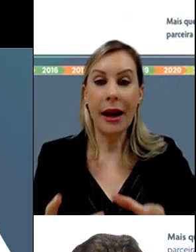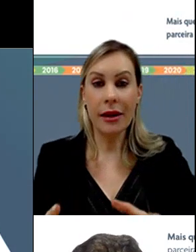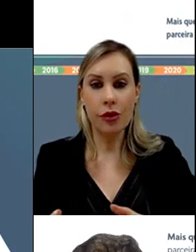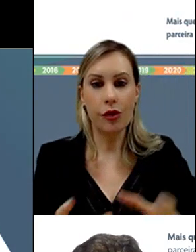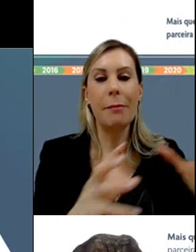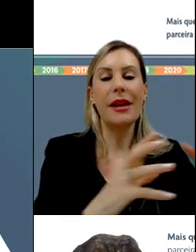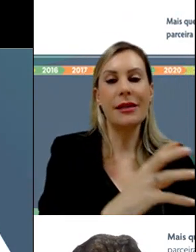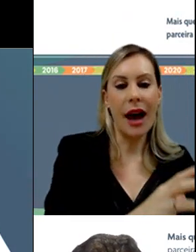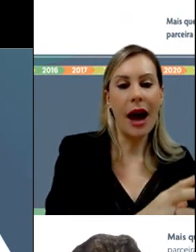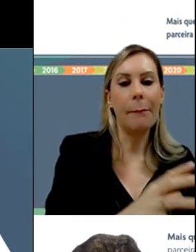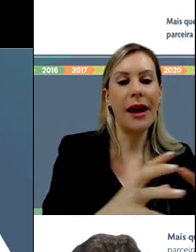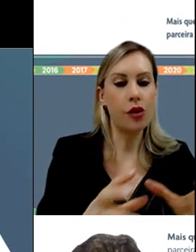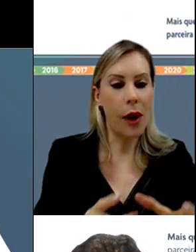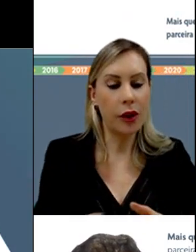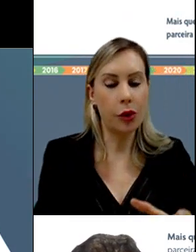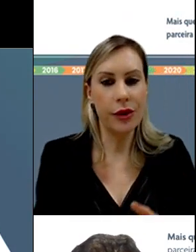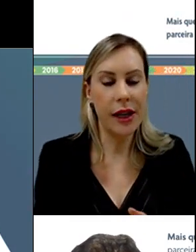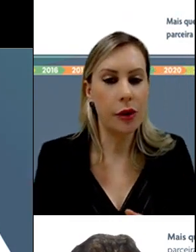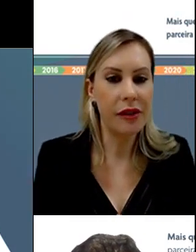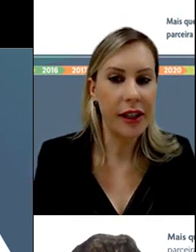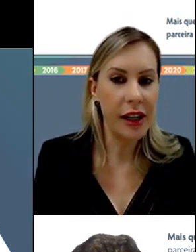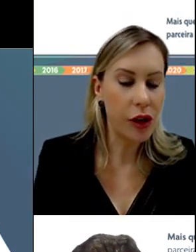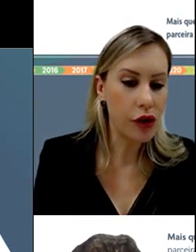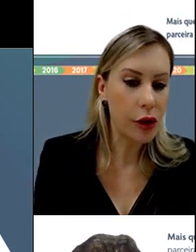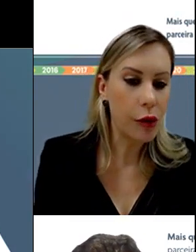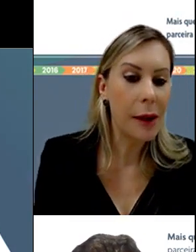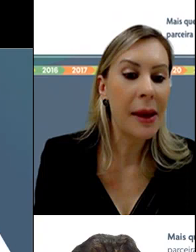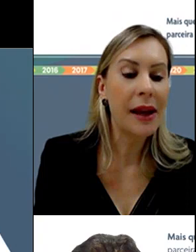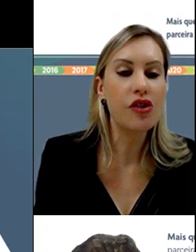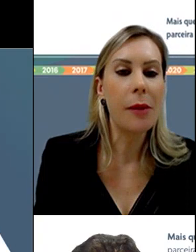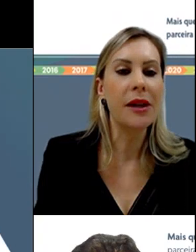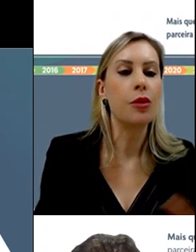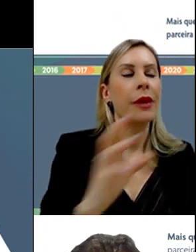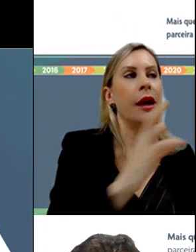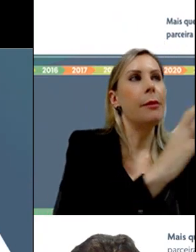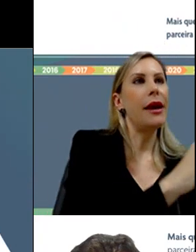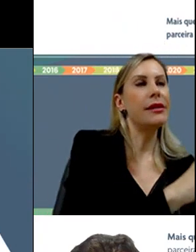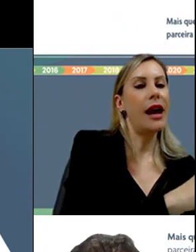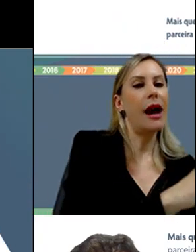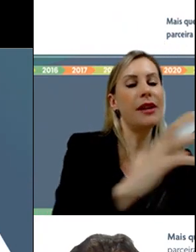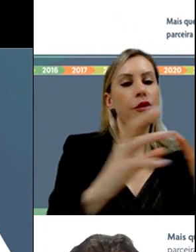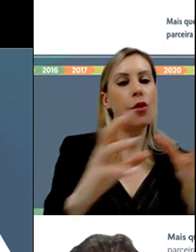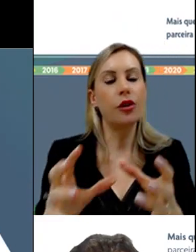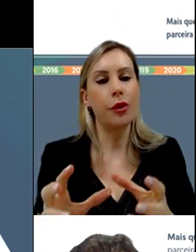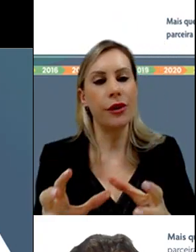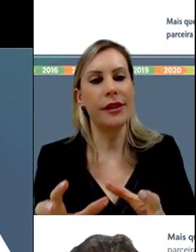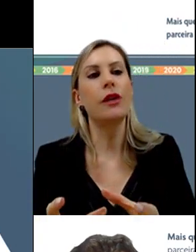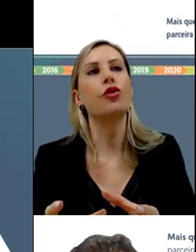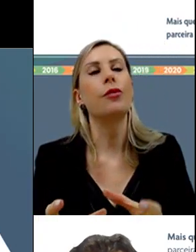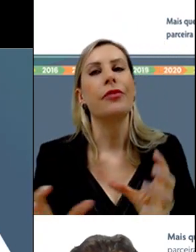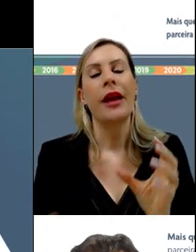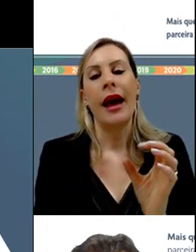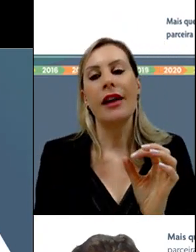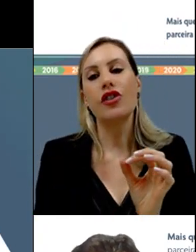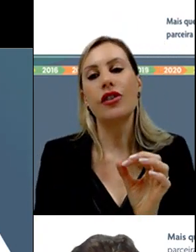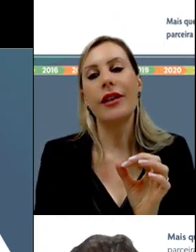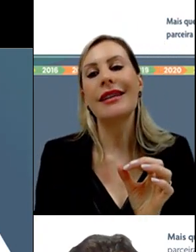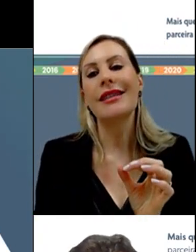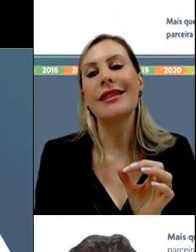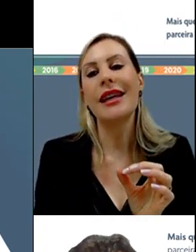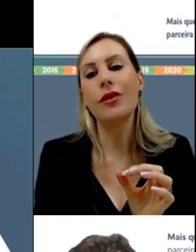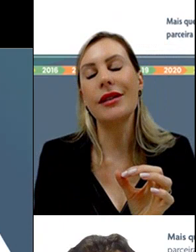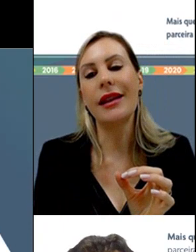até março, IPCA mais 4%, na verdade aqui eu já estou com a tabela de abril. IPCA mais 4%, a